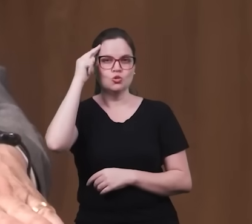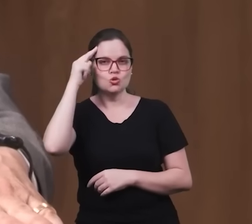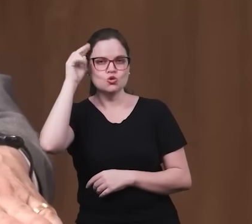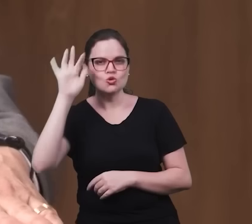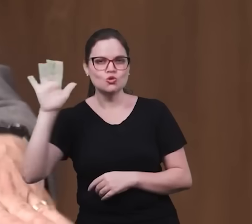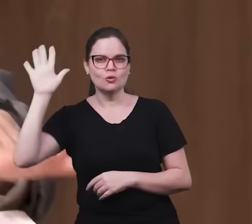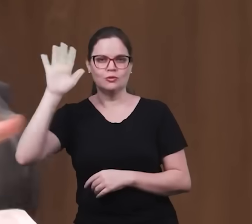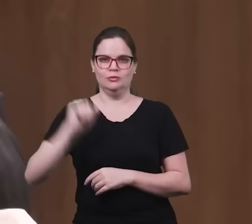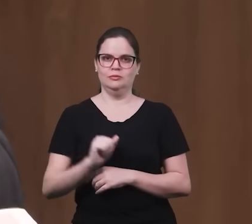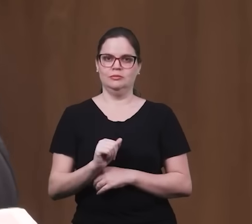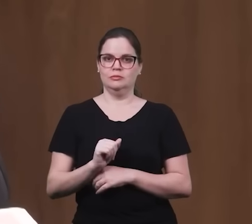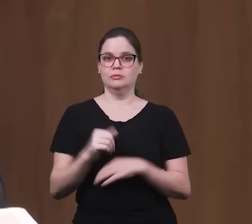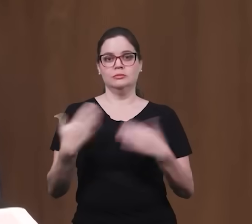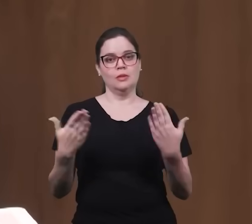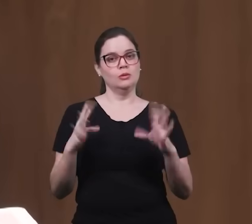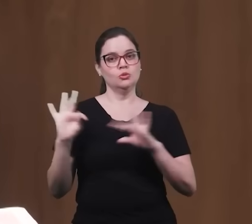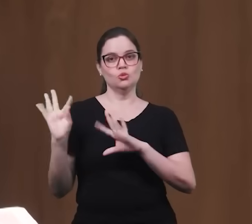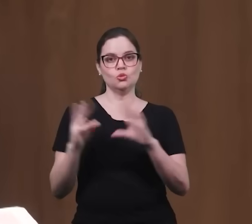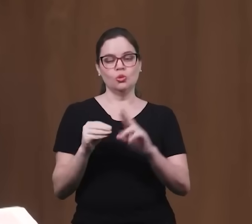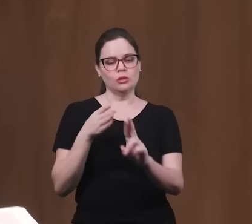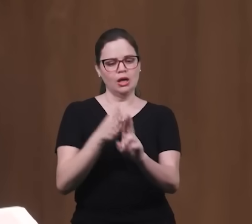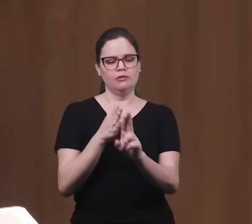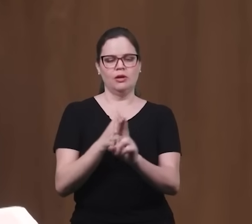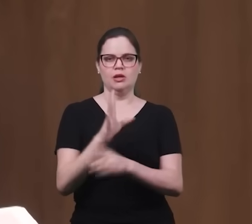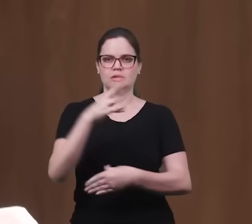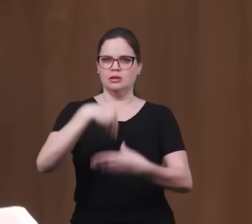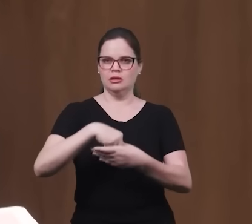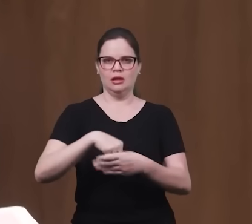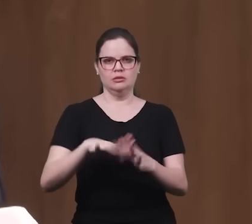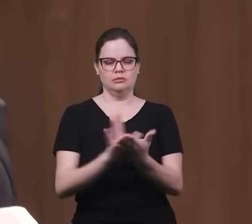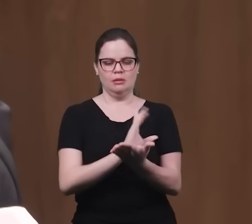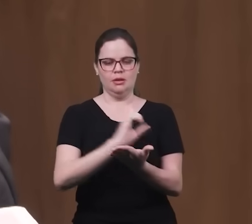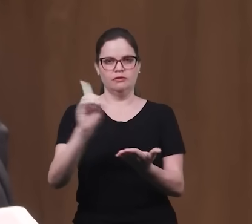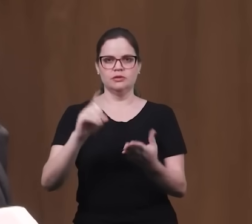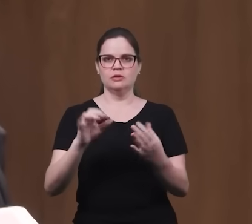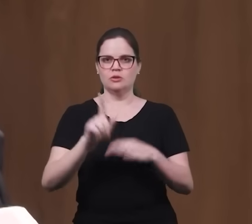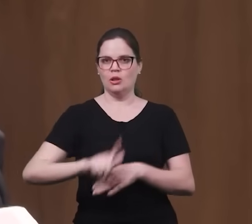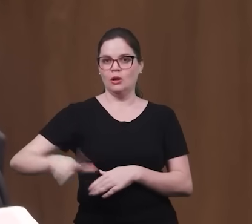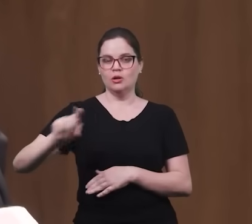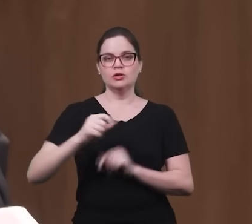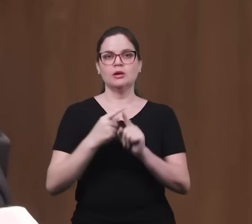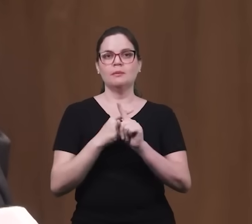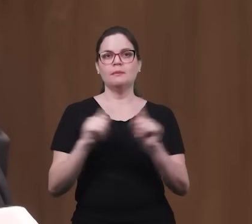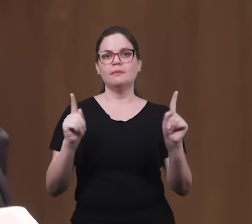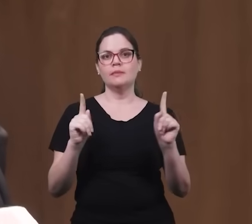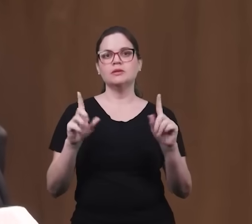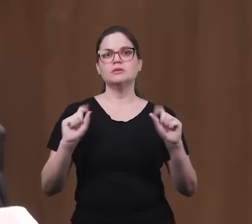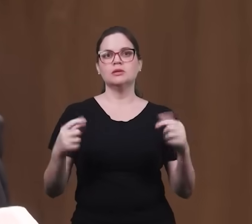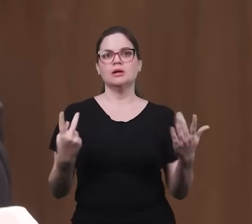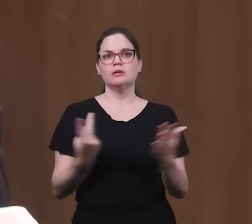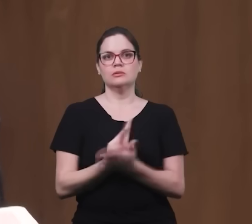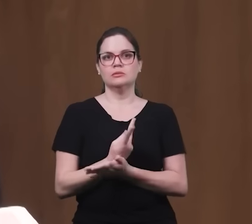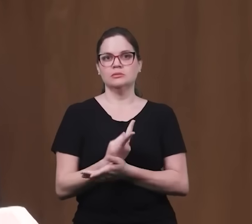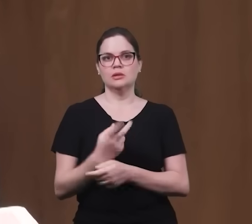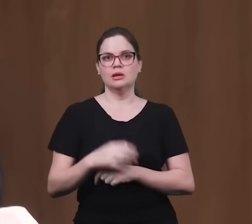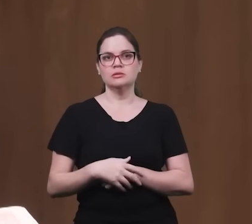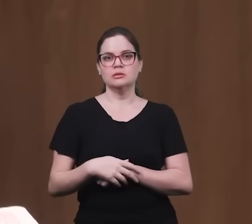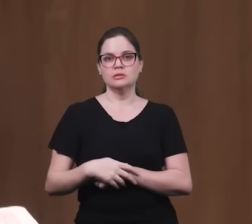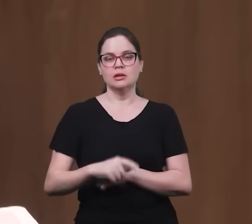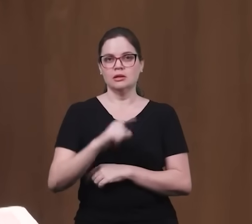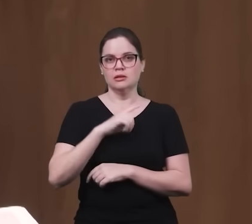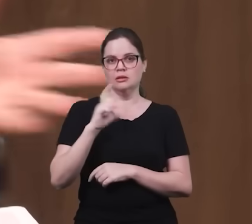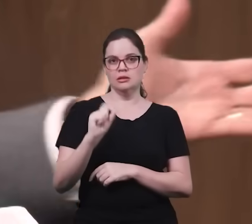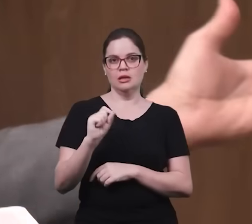é o fundamento, tudo tem que ser gerado a partir da palavra. Mas o dom traz aquilo que não está